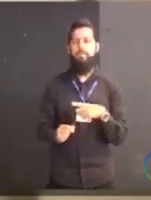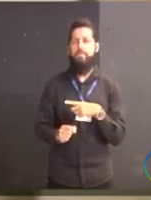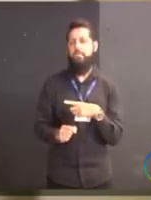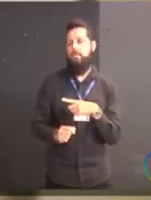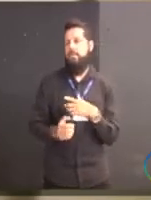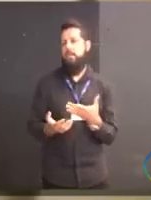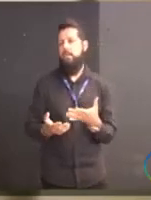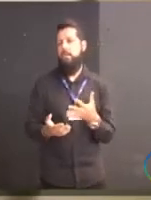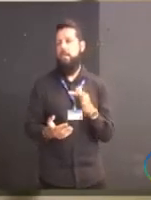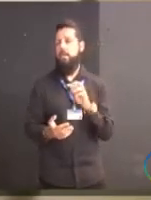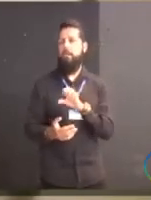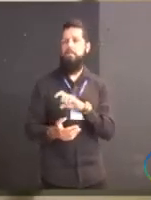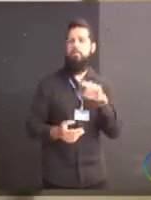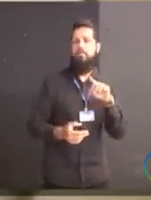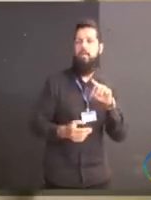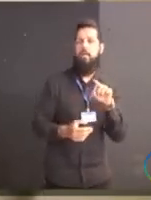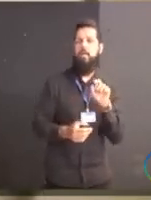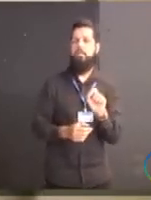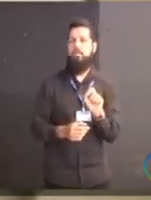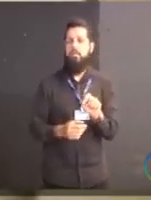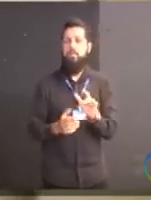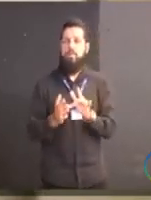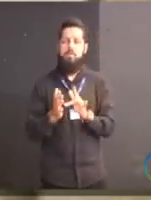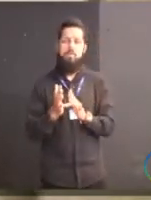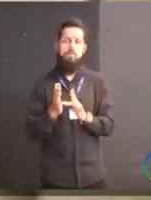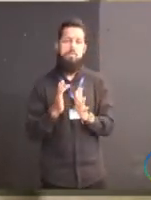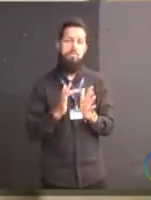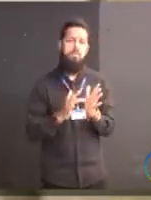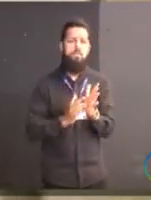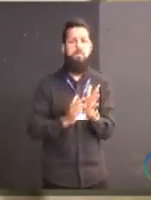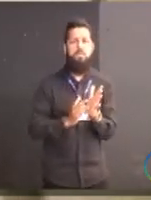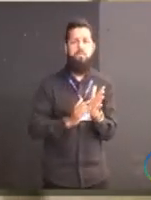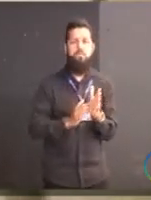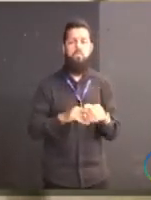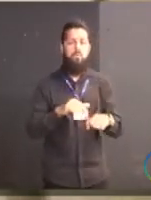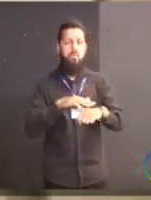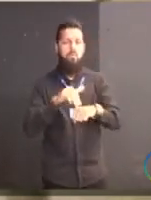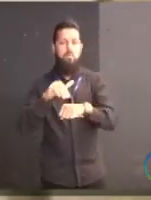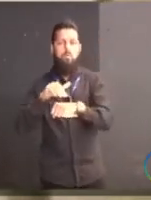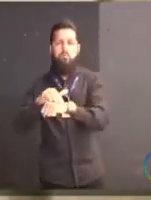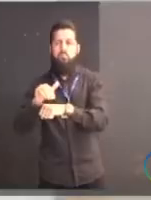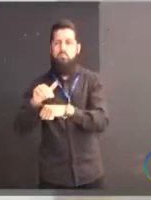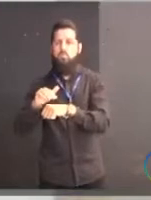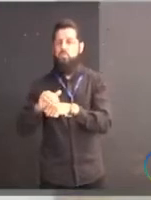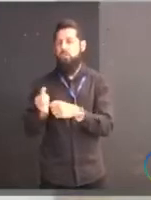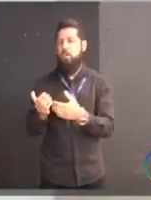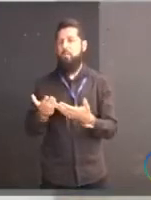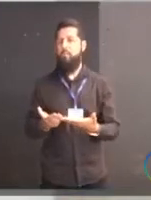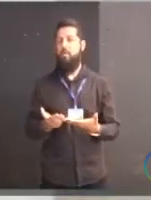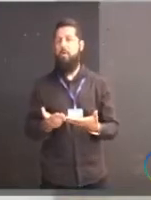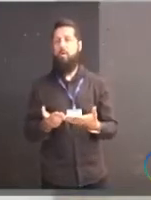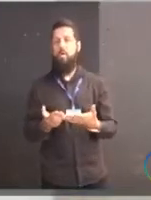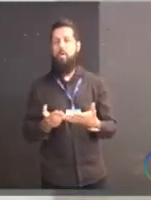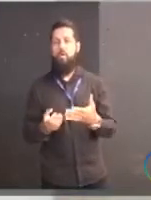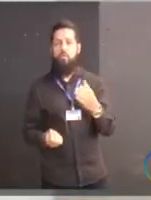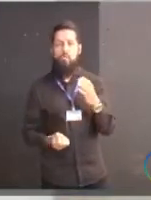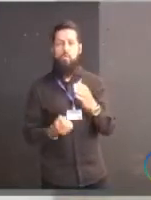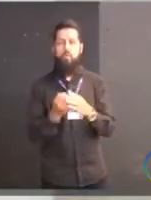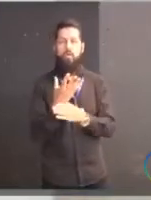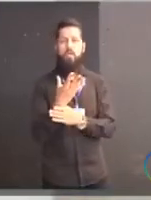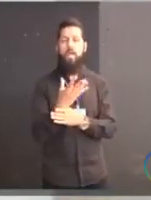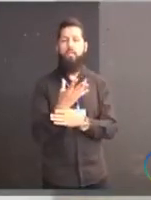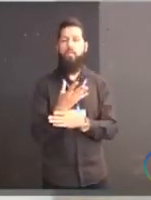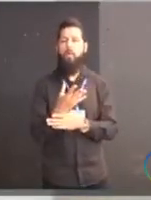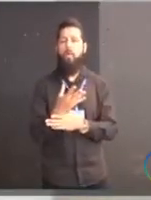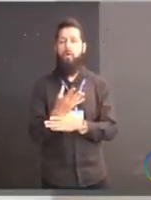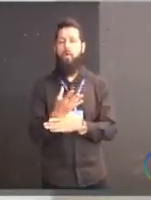aquela de Jesus Cristo, quando chamou o nosso Criador de Pai Nosso. Além